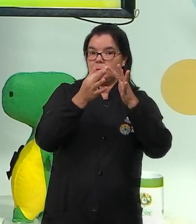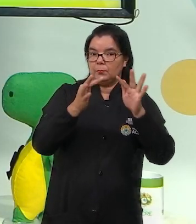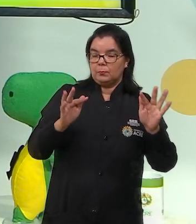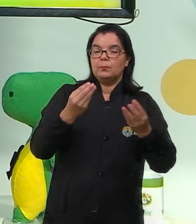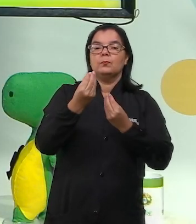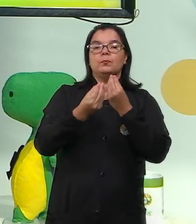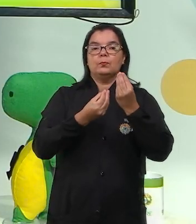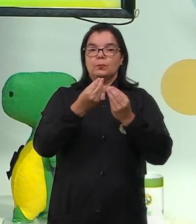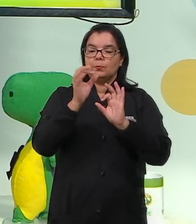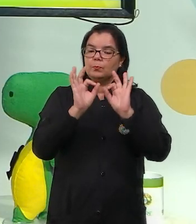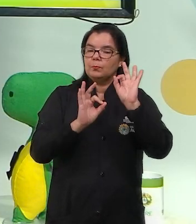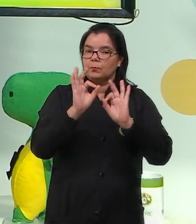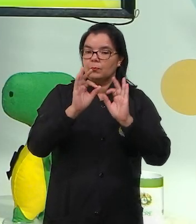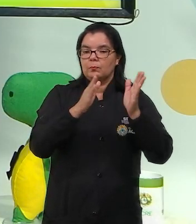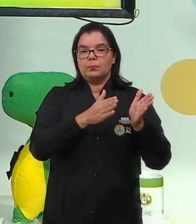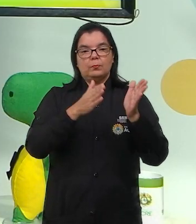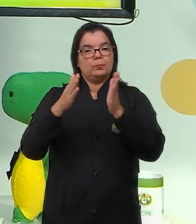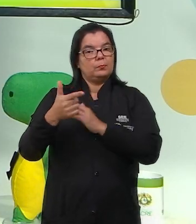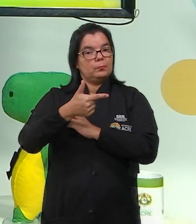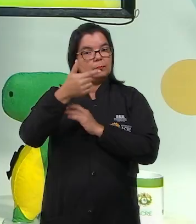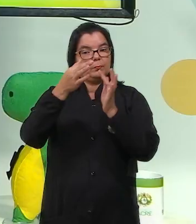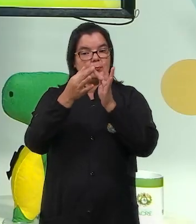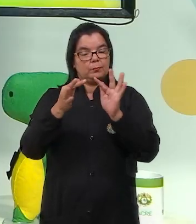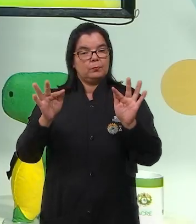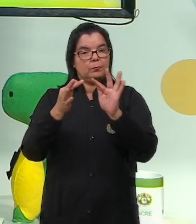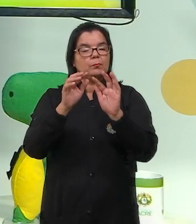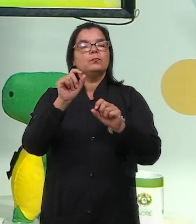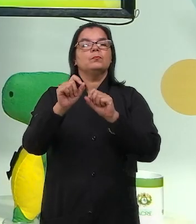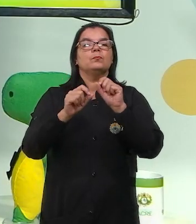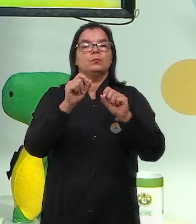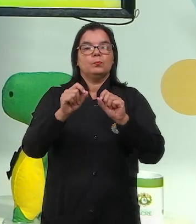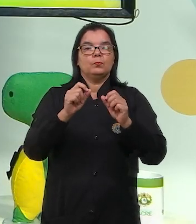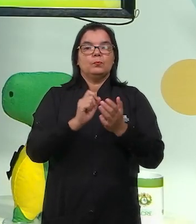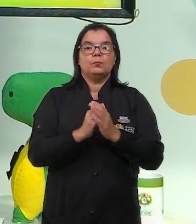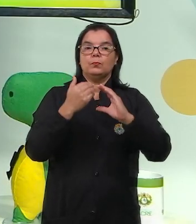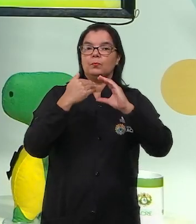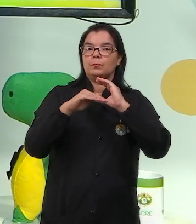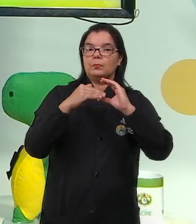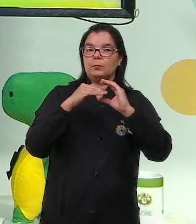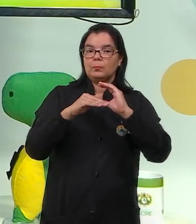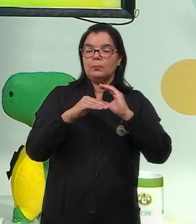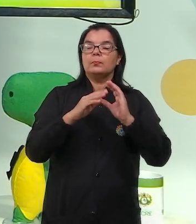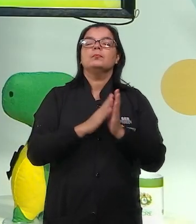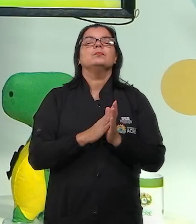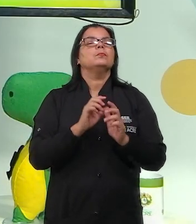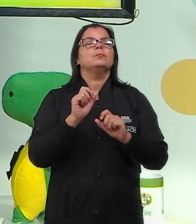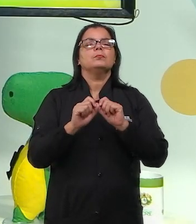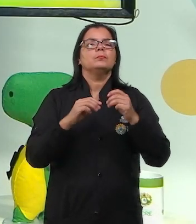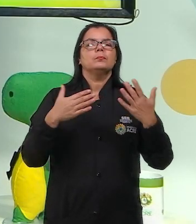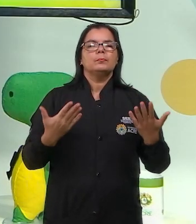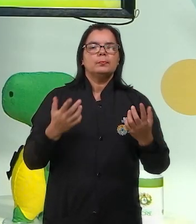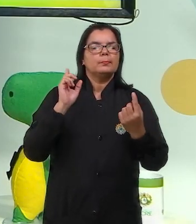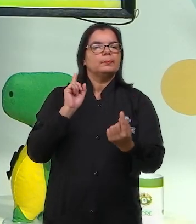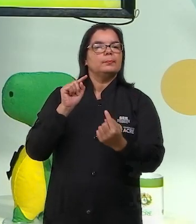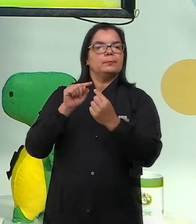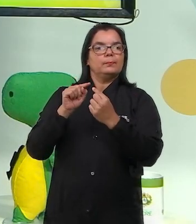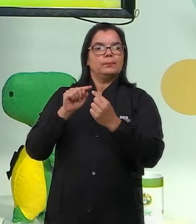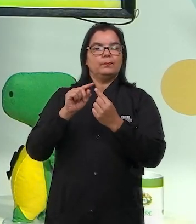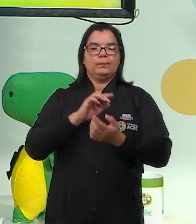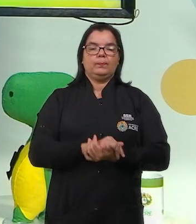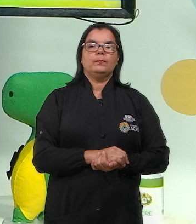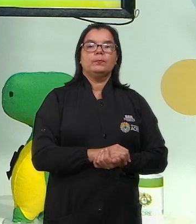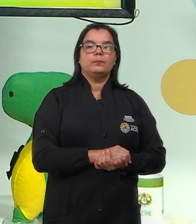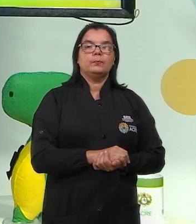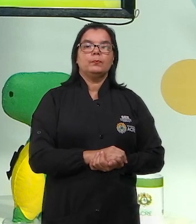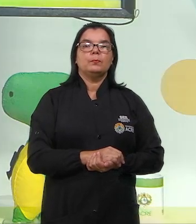foi construída para a segunda frase, o que foi que essa mensagem ela quis repassar, qual foi o objetivo. Então,